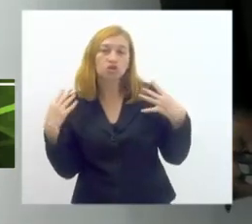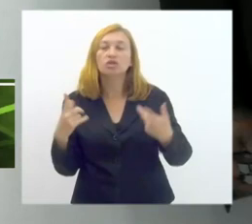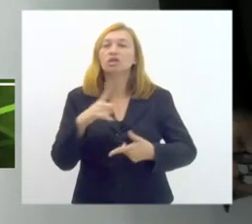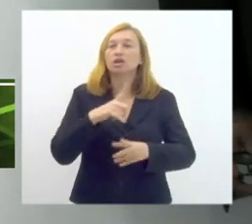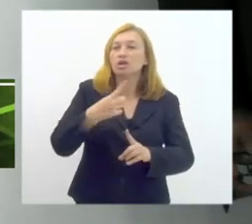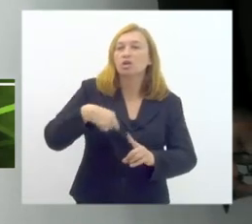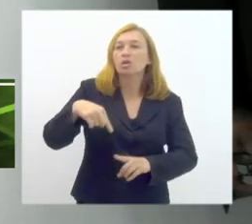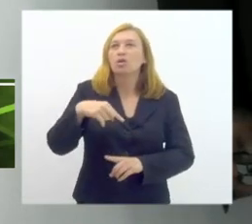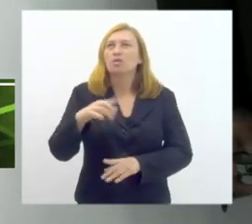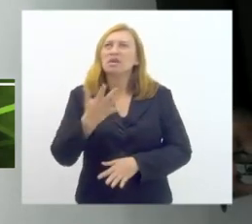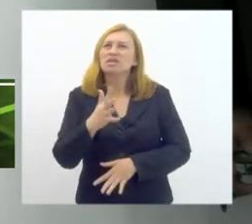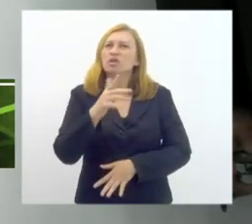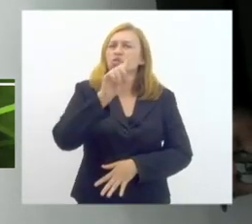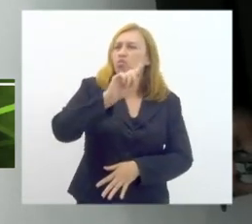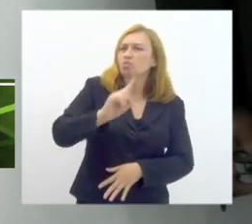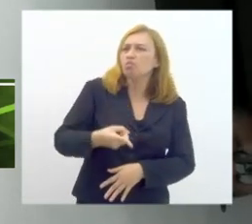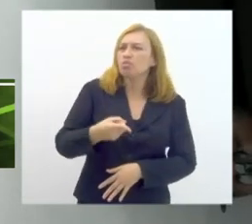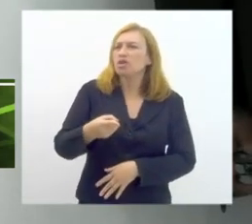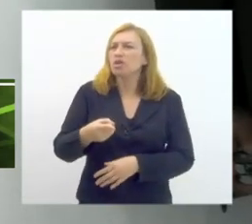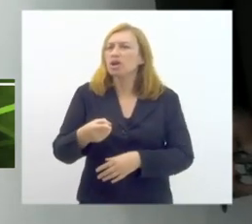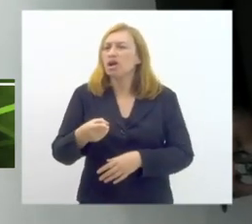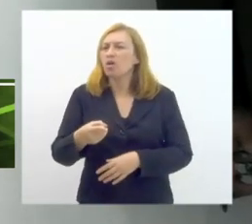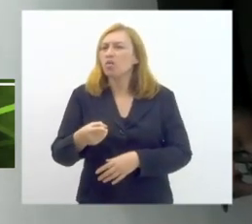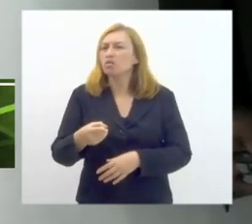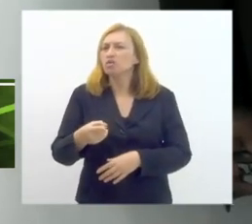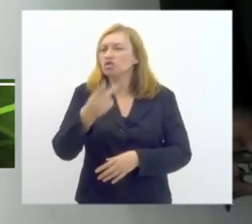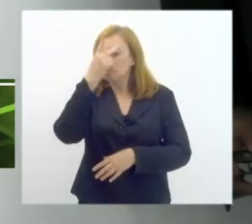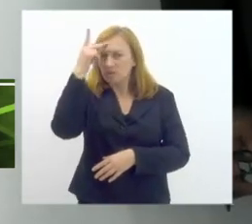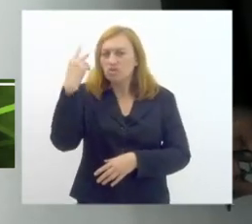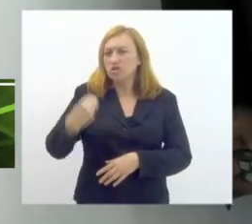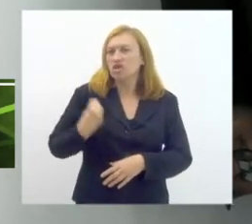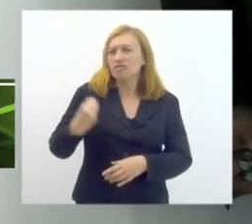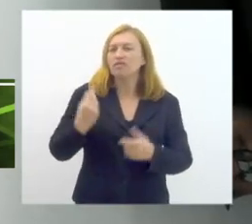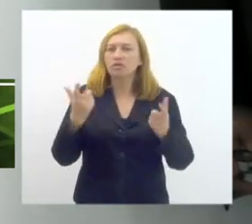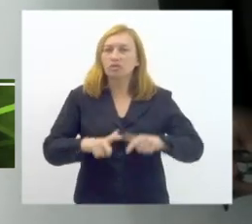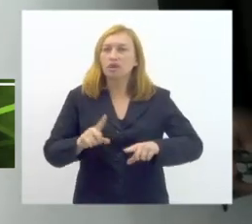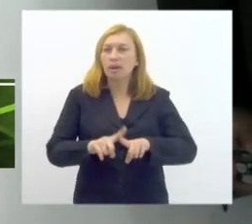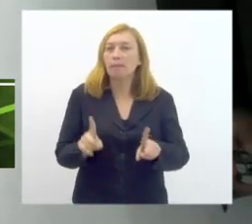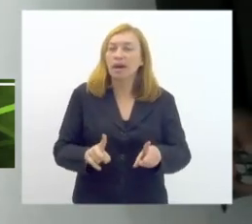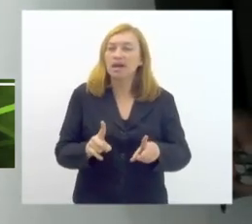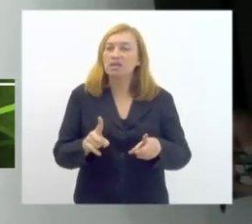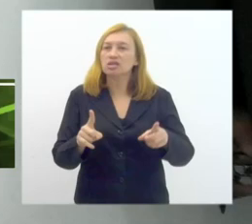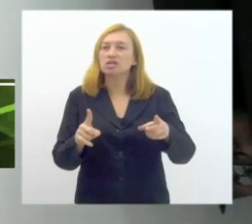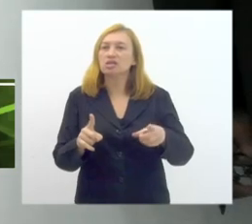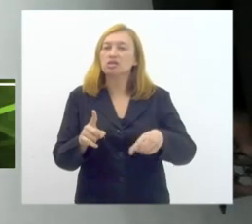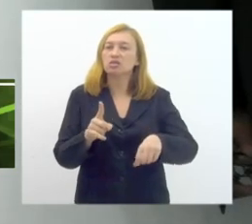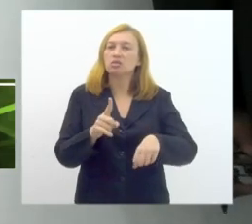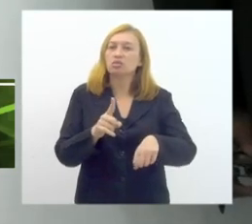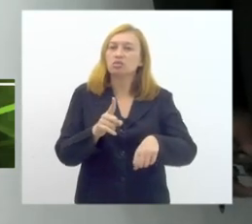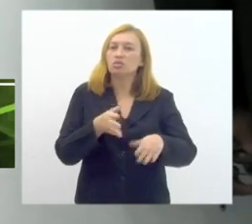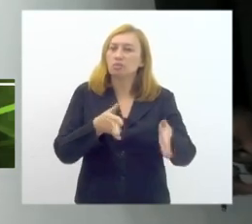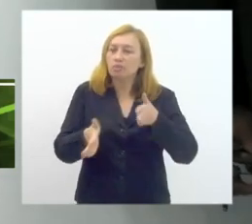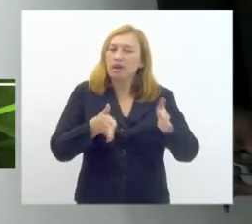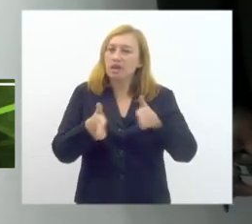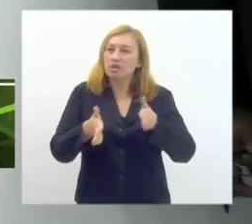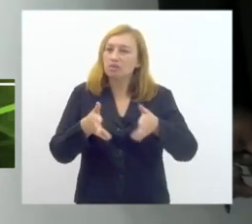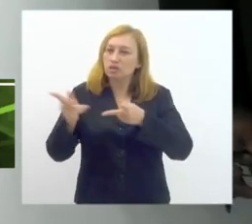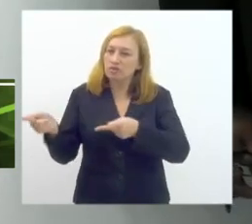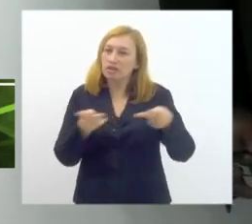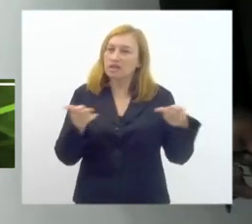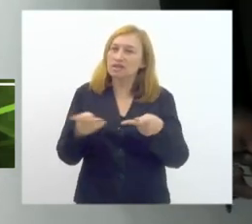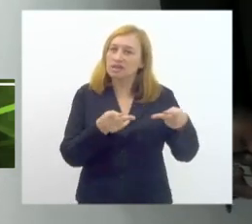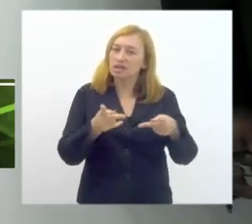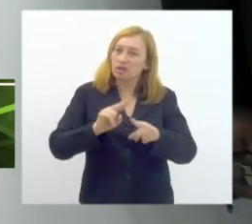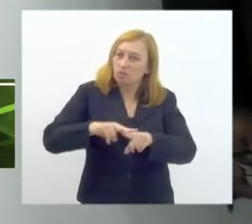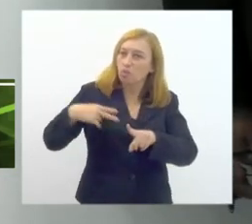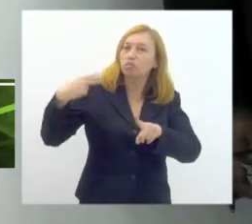torno de 1 milhão de habitantes normalmente, mas que nos períodos de alta temporada esse número dobra e triplica. Então, ele se torna